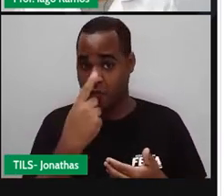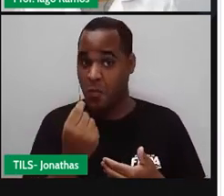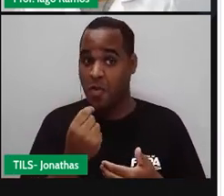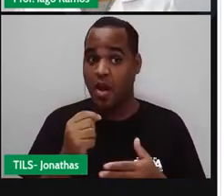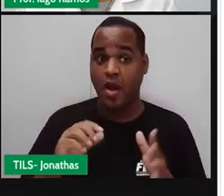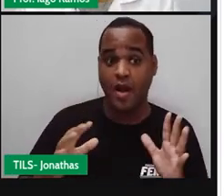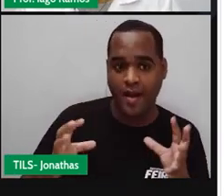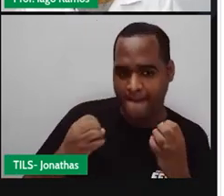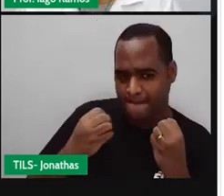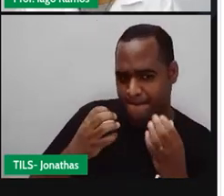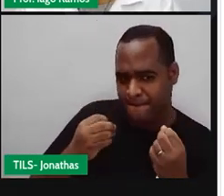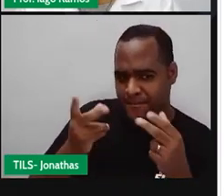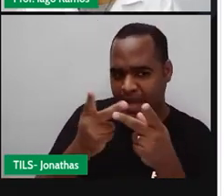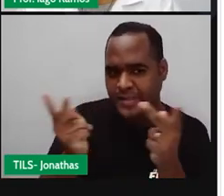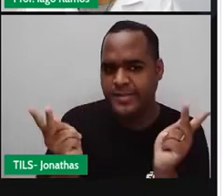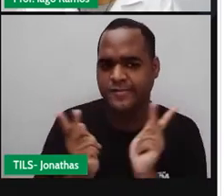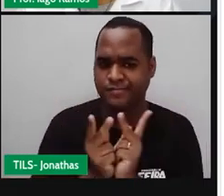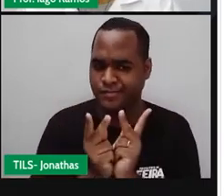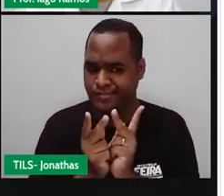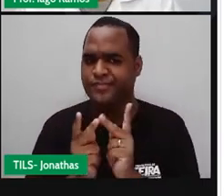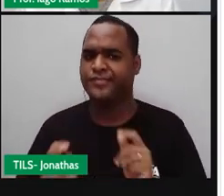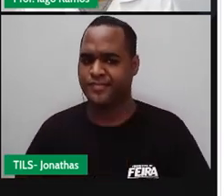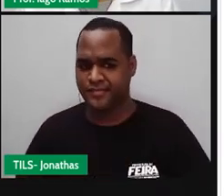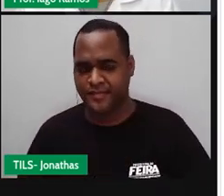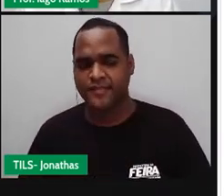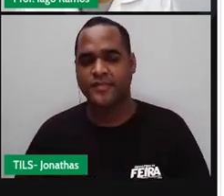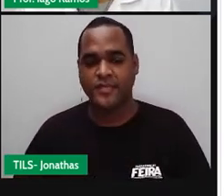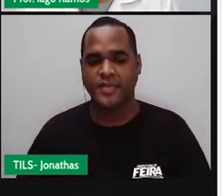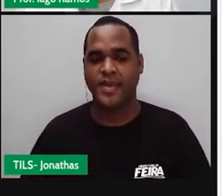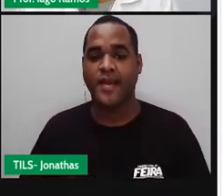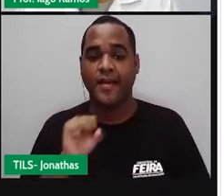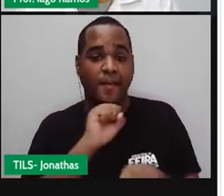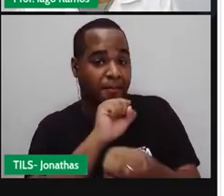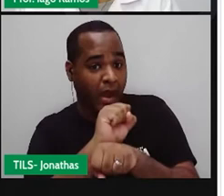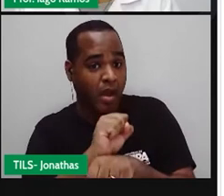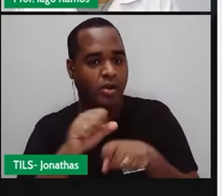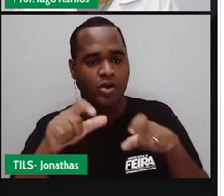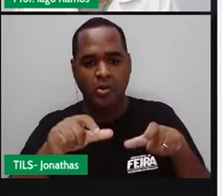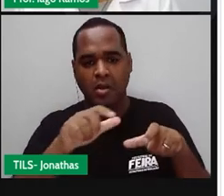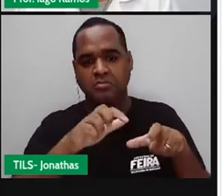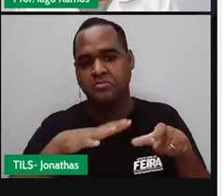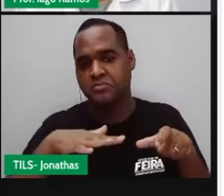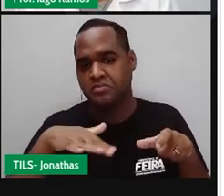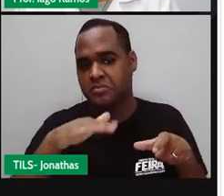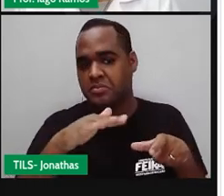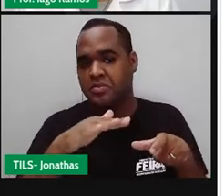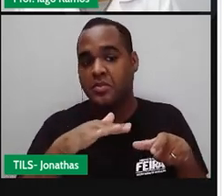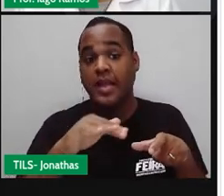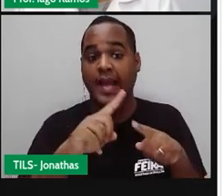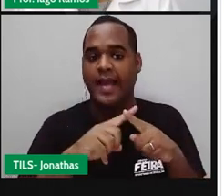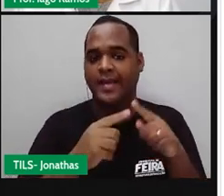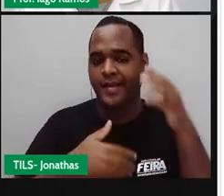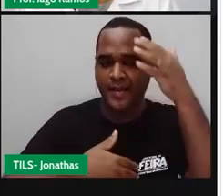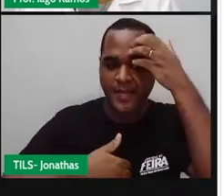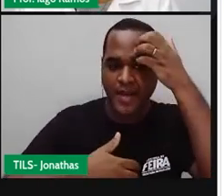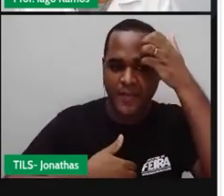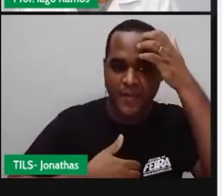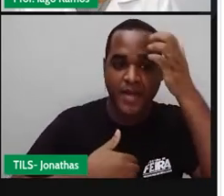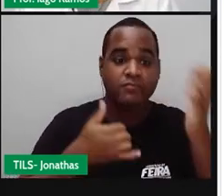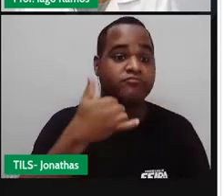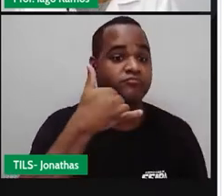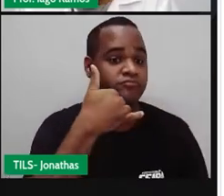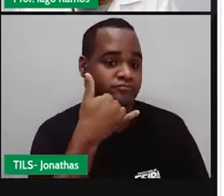disse o Papa Pede uma pizza E aí eles param em algum lugar o macaquinho faz a ligação